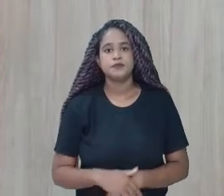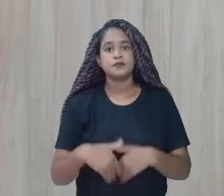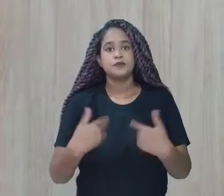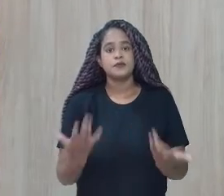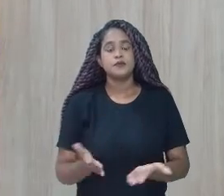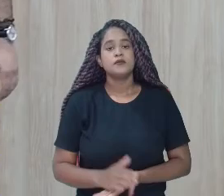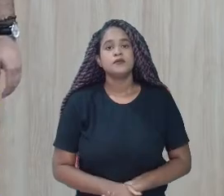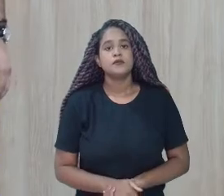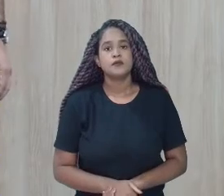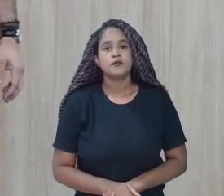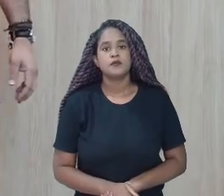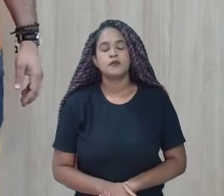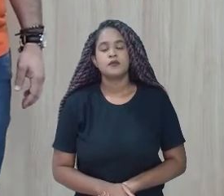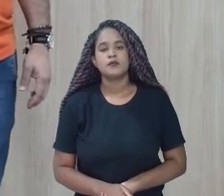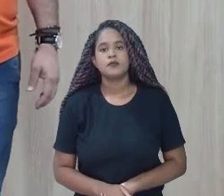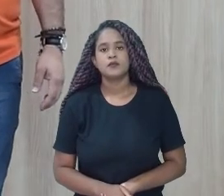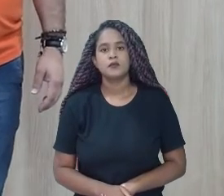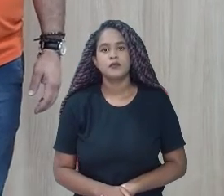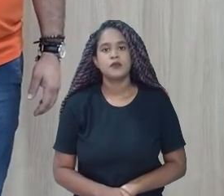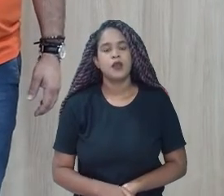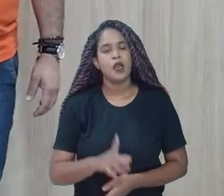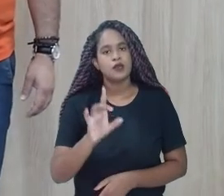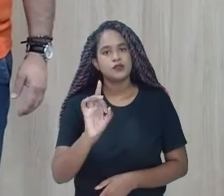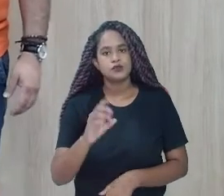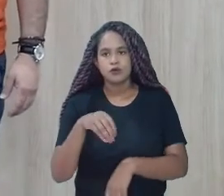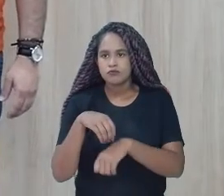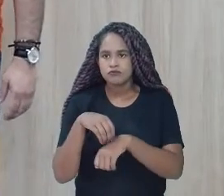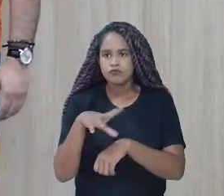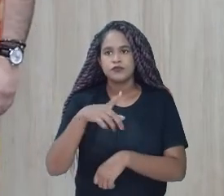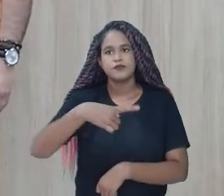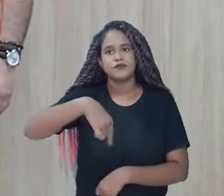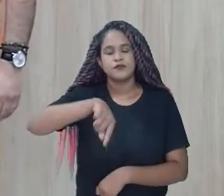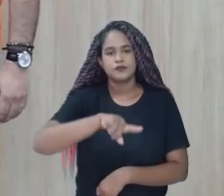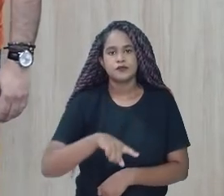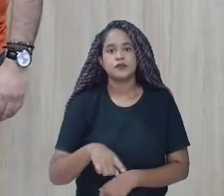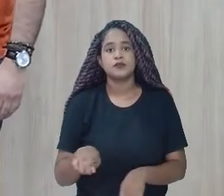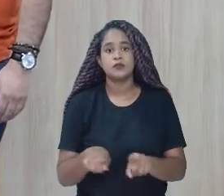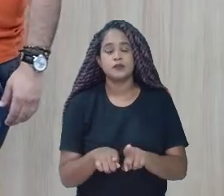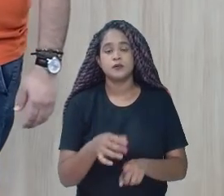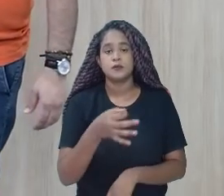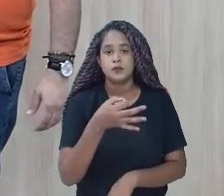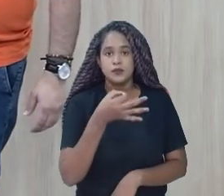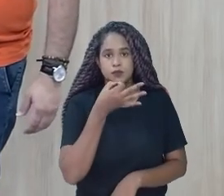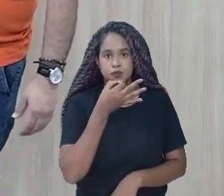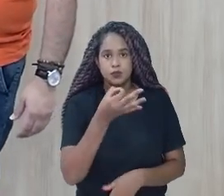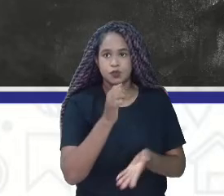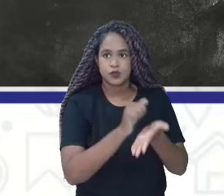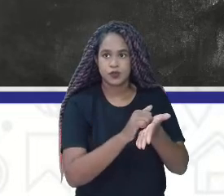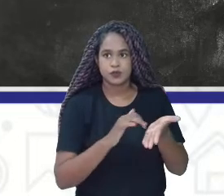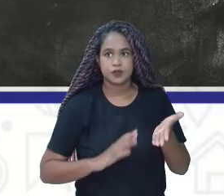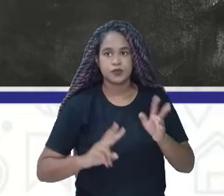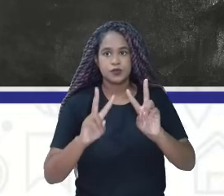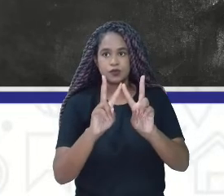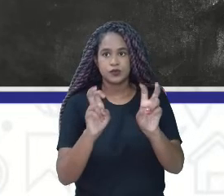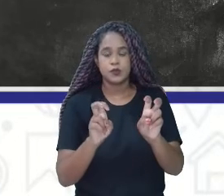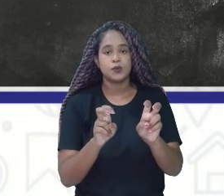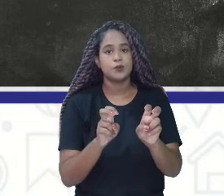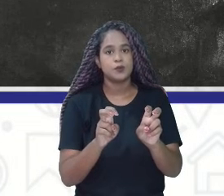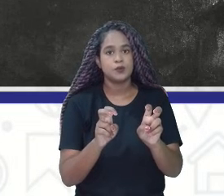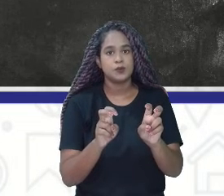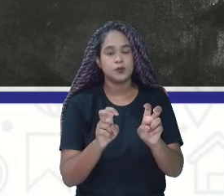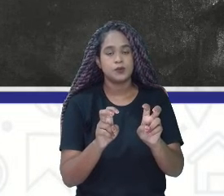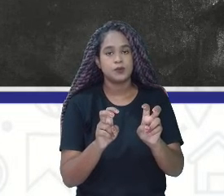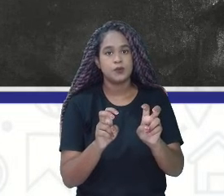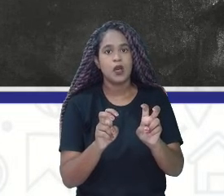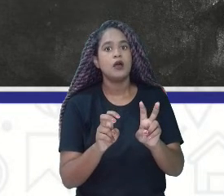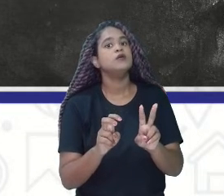Então, fica isso, né, como mensagem aí para vocês, como sugestão de atividade aí sobre a orientação do seu professor,